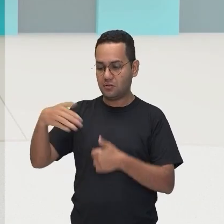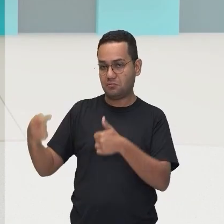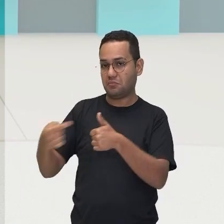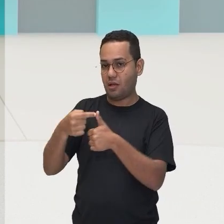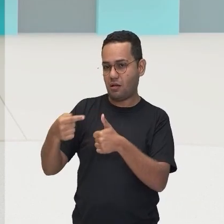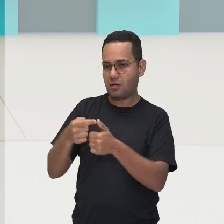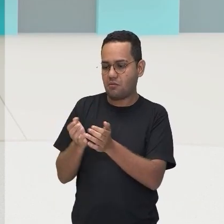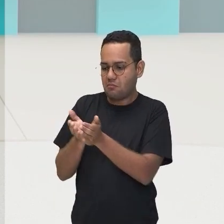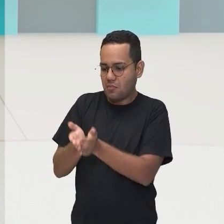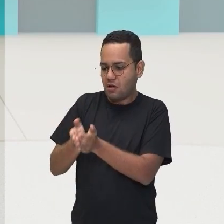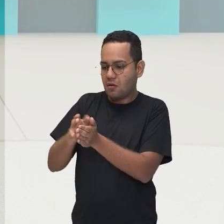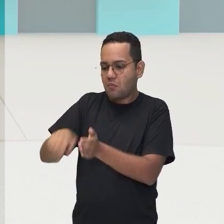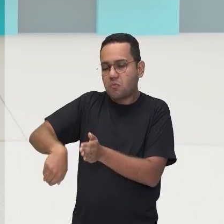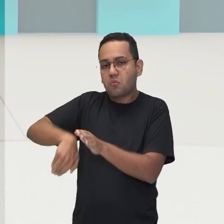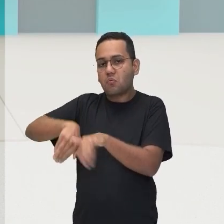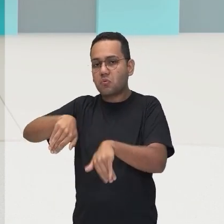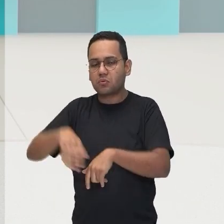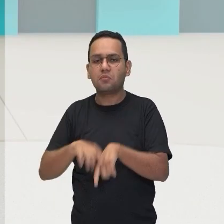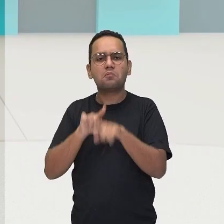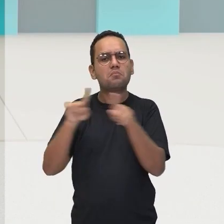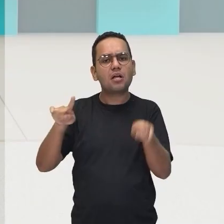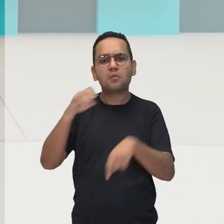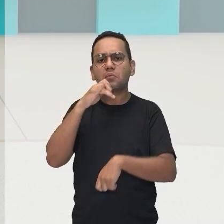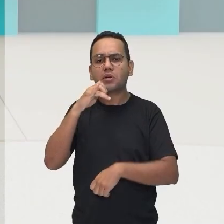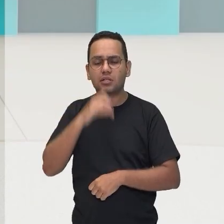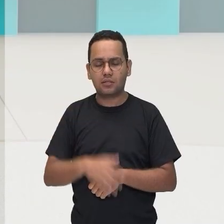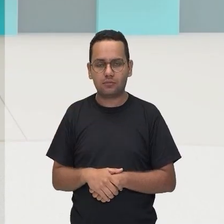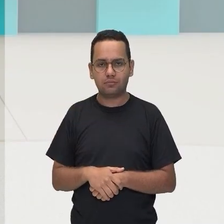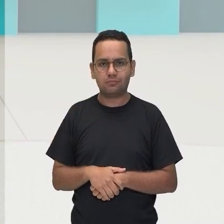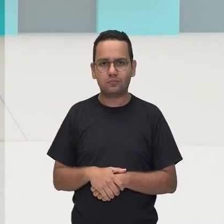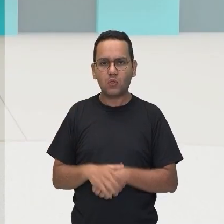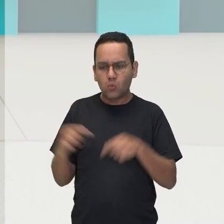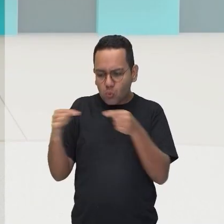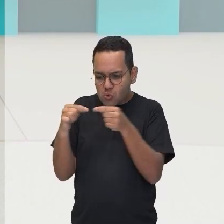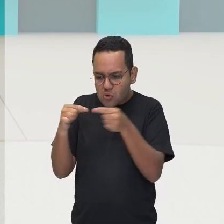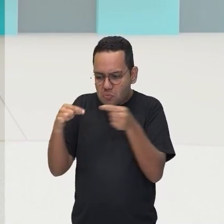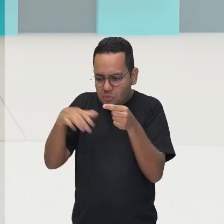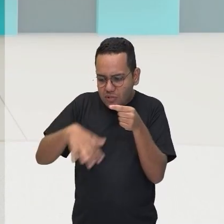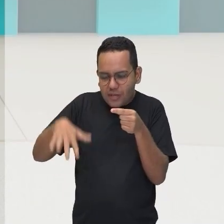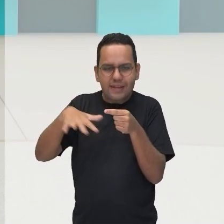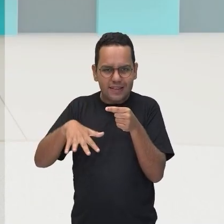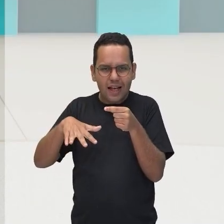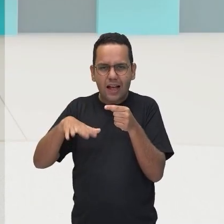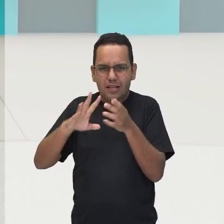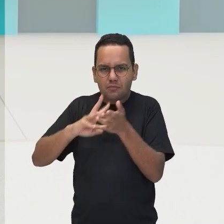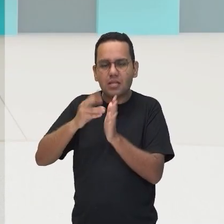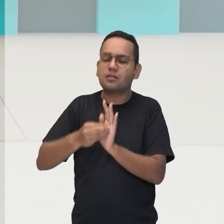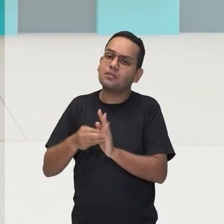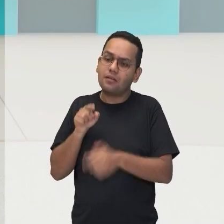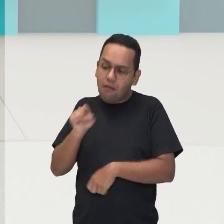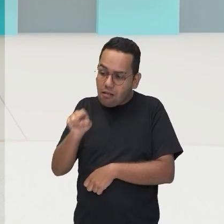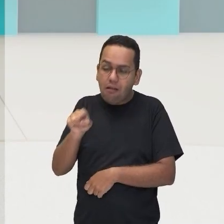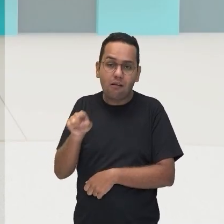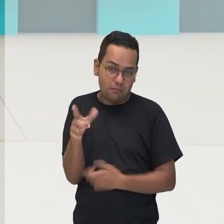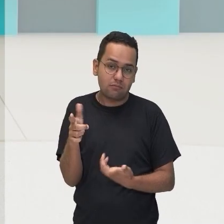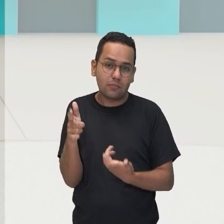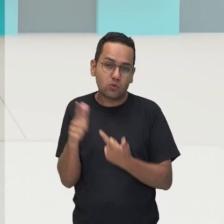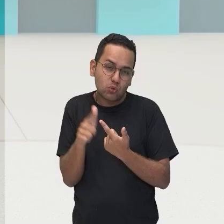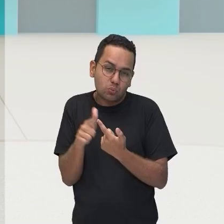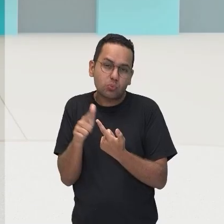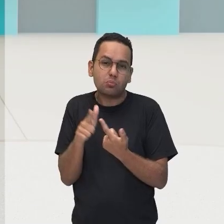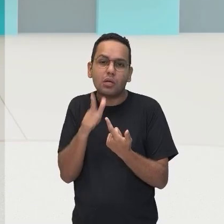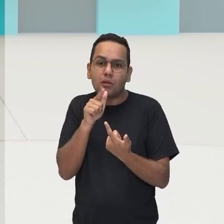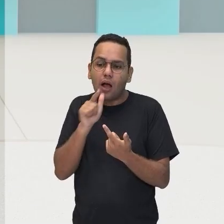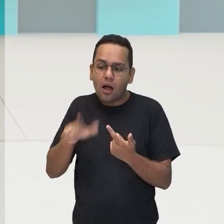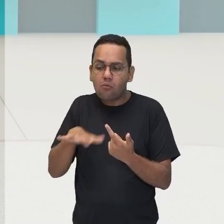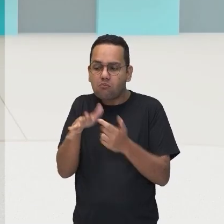no Amazonas são os nossos rios, né? E a canoagem é uma prática bem comum de ser feita aqui